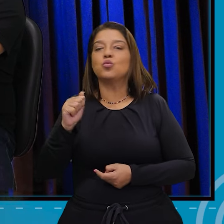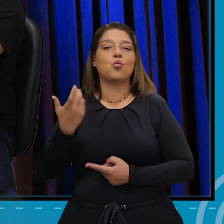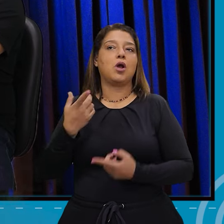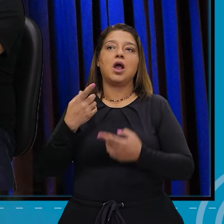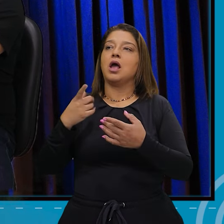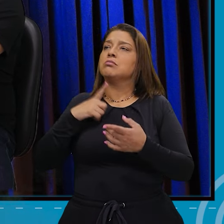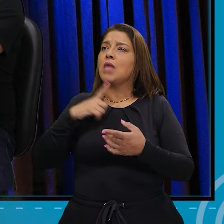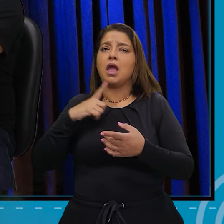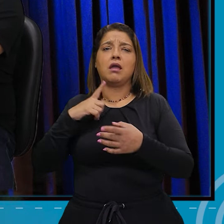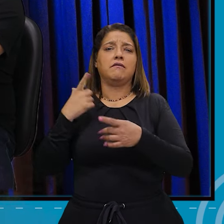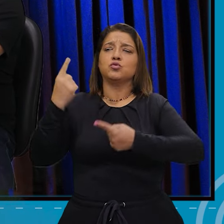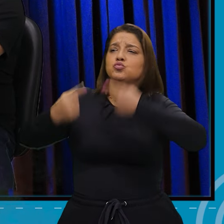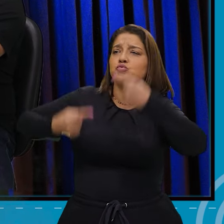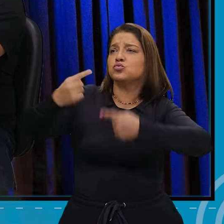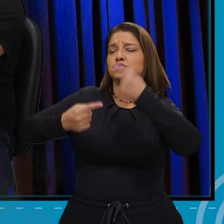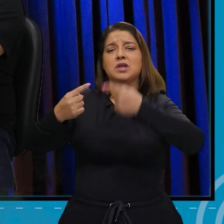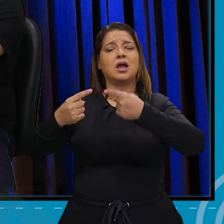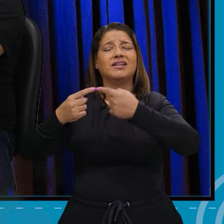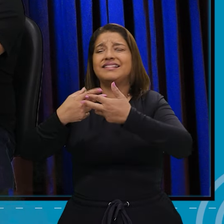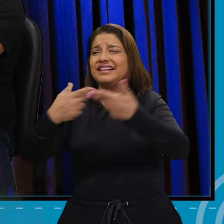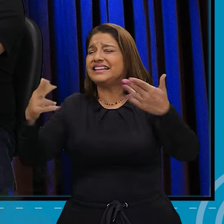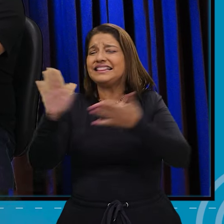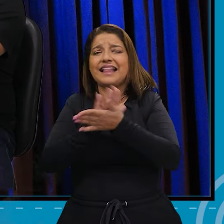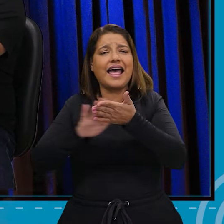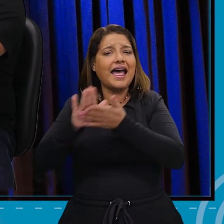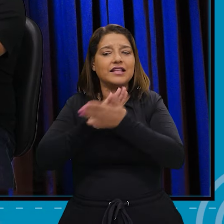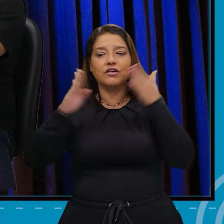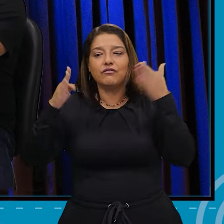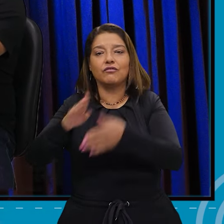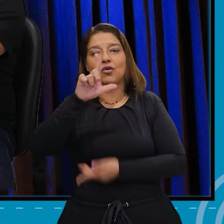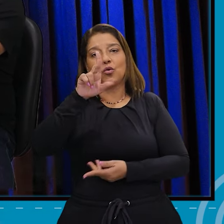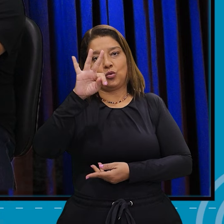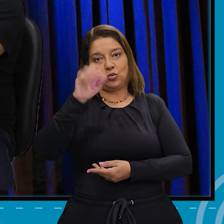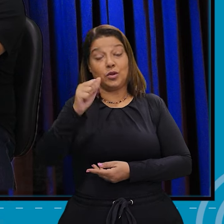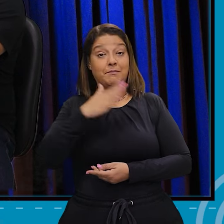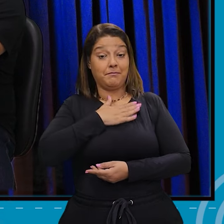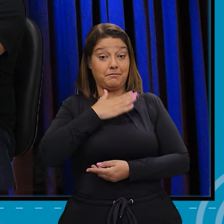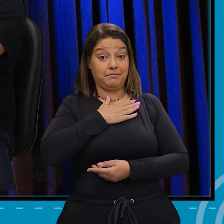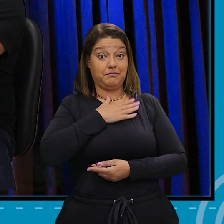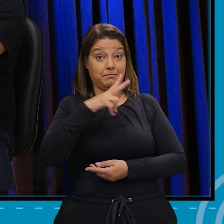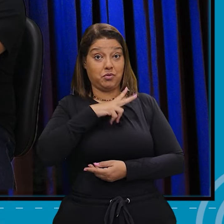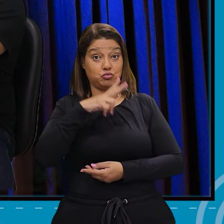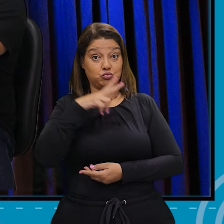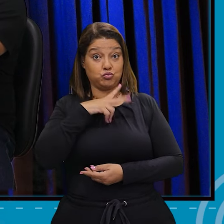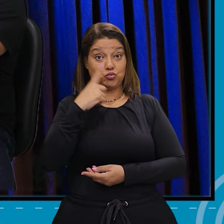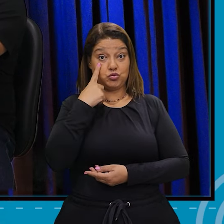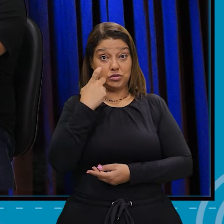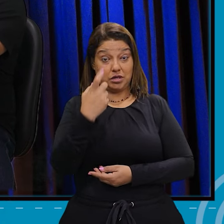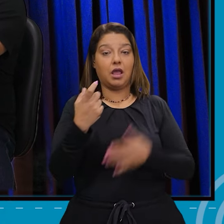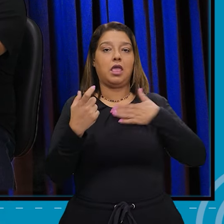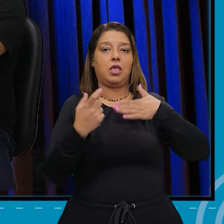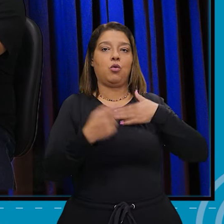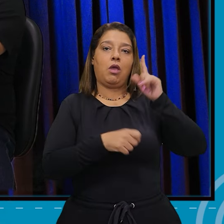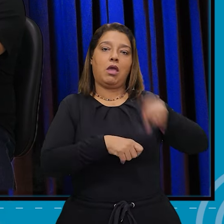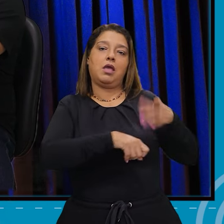nenhum tipo de discussão com relação à luta houve. Então, o meu interesse particular veio porque